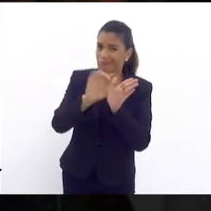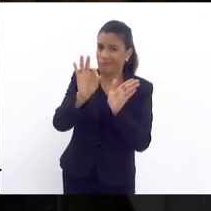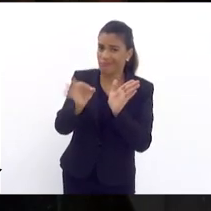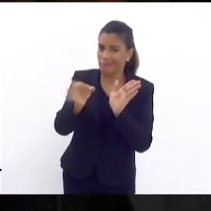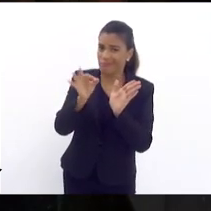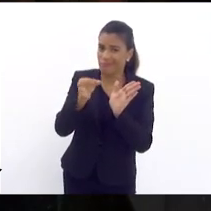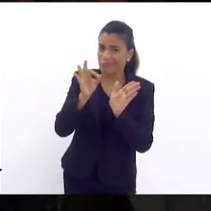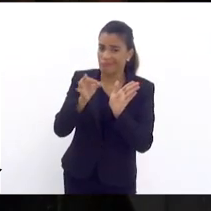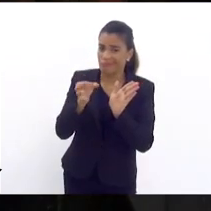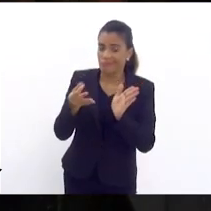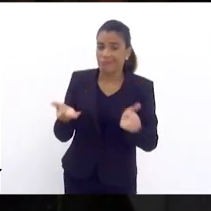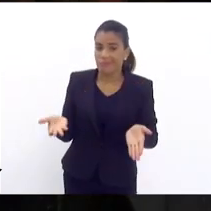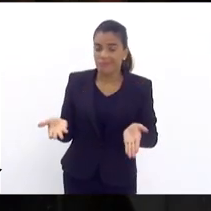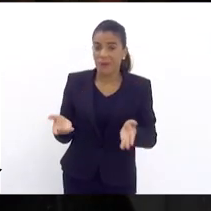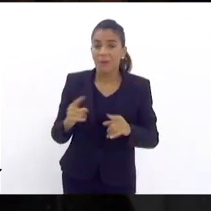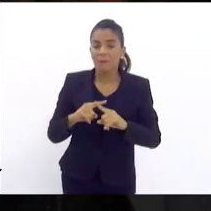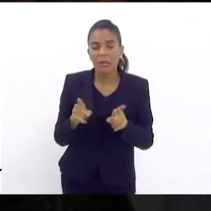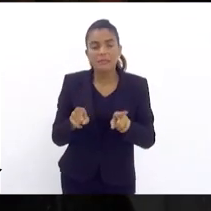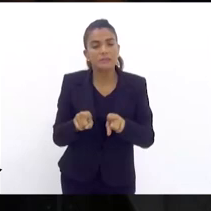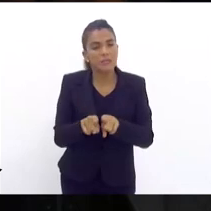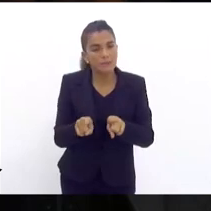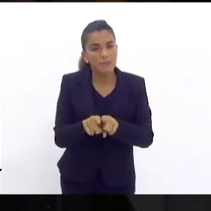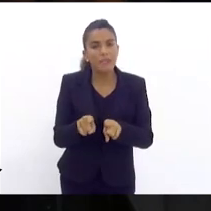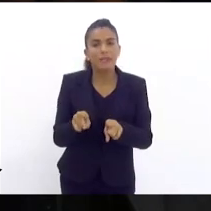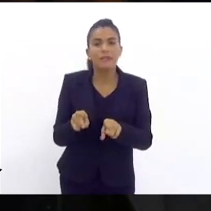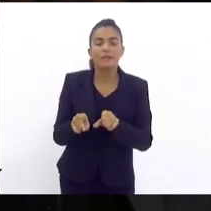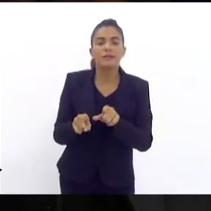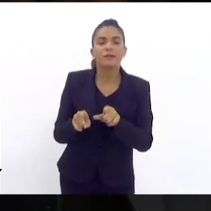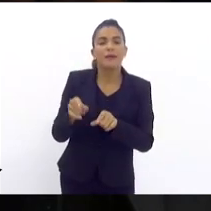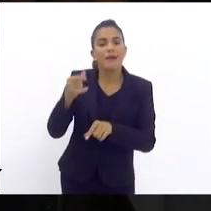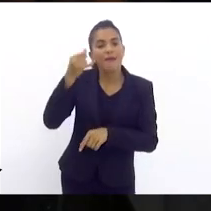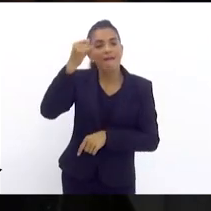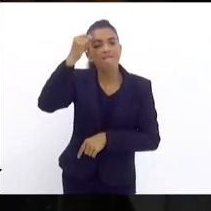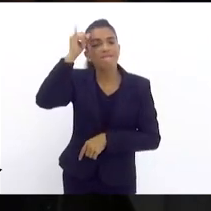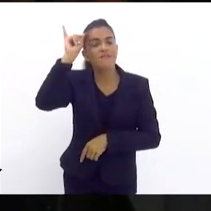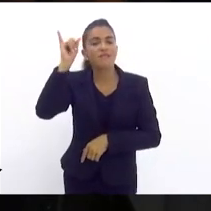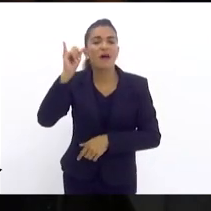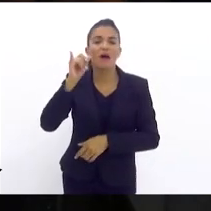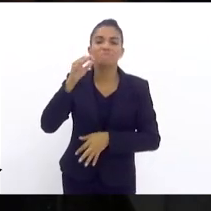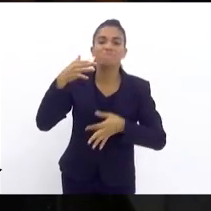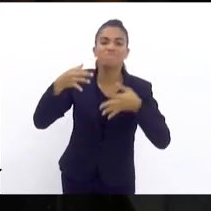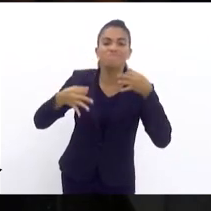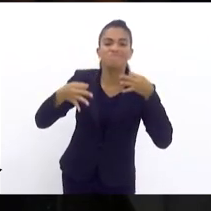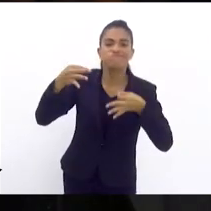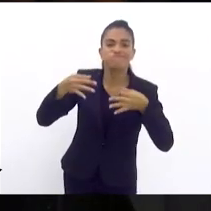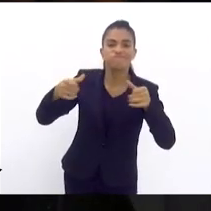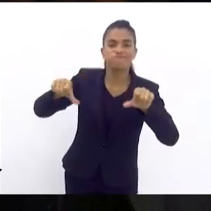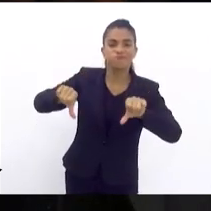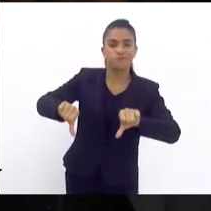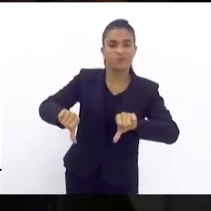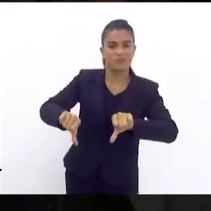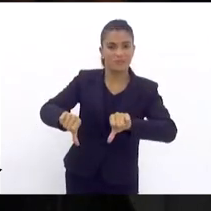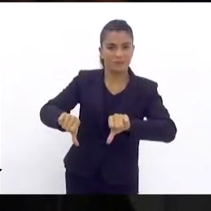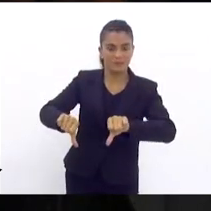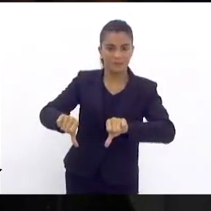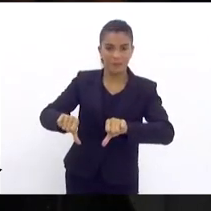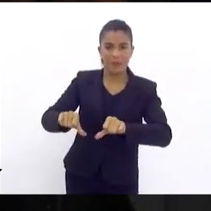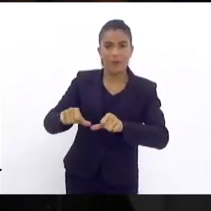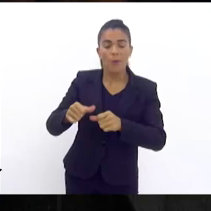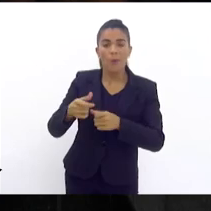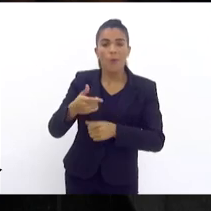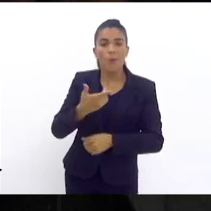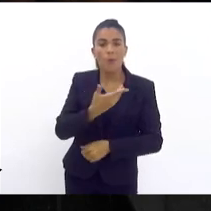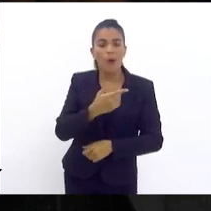mas para que também não se faça injustiça em relação a uma gestão